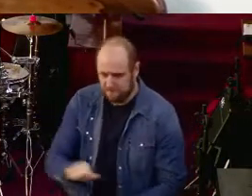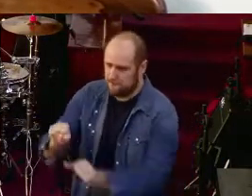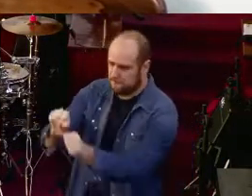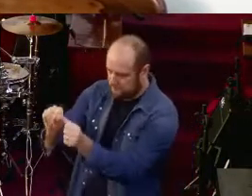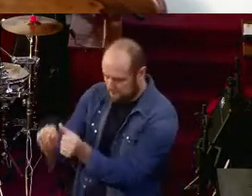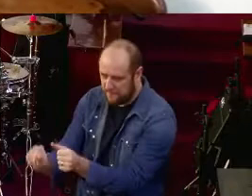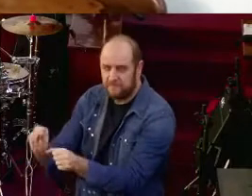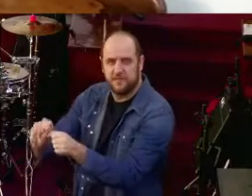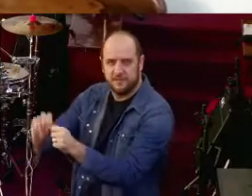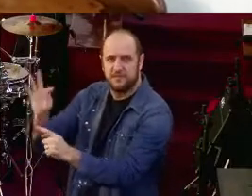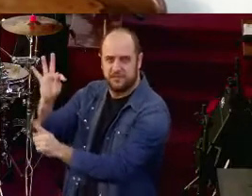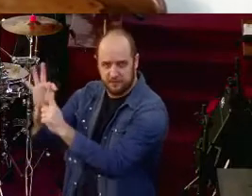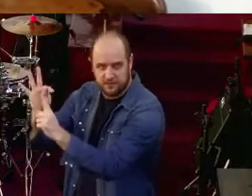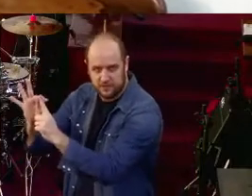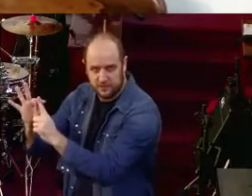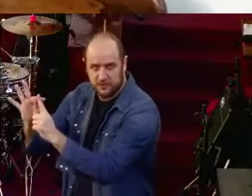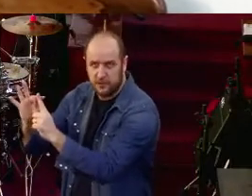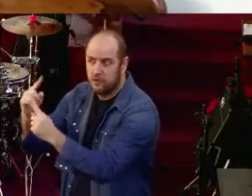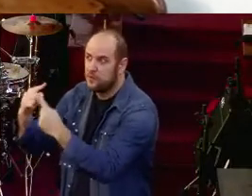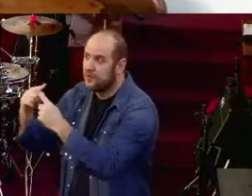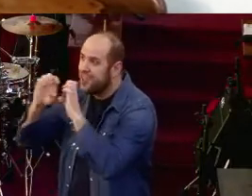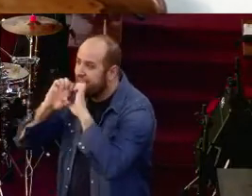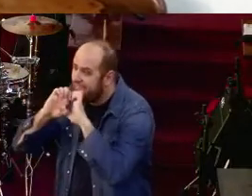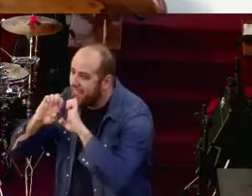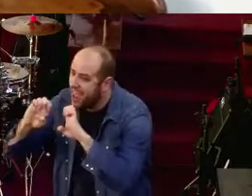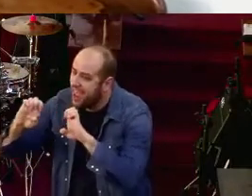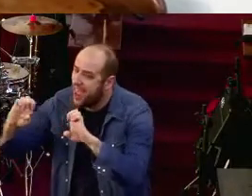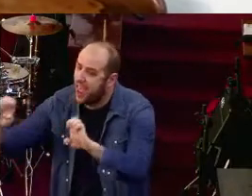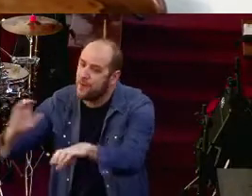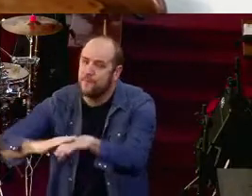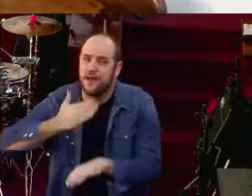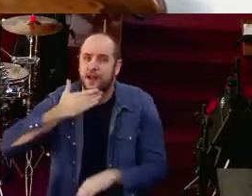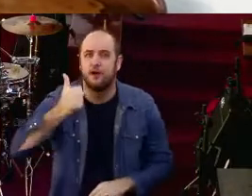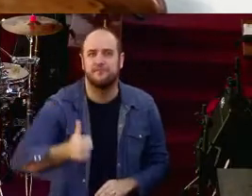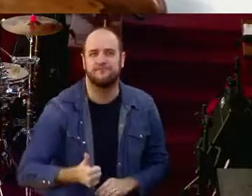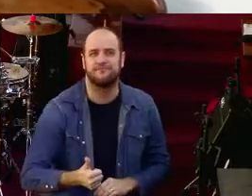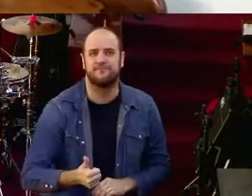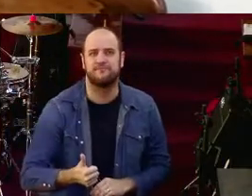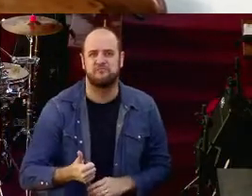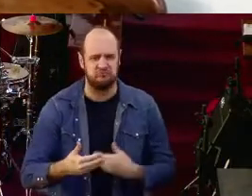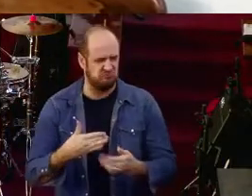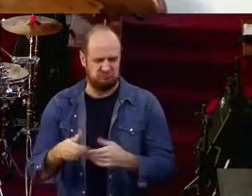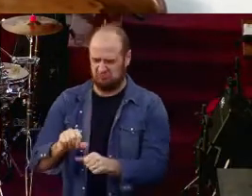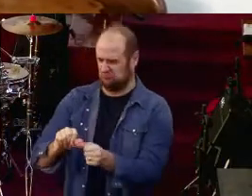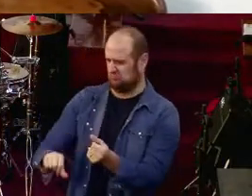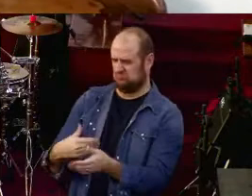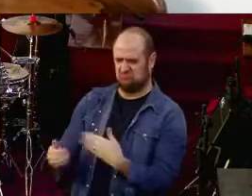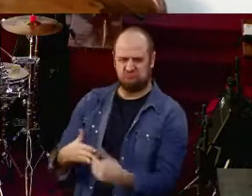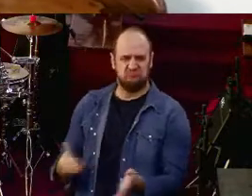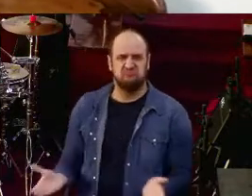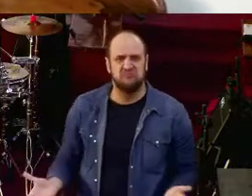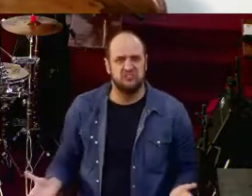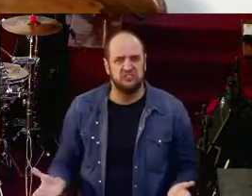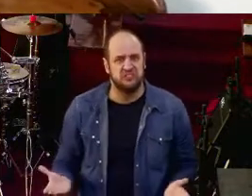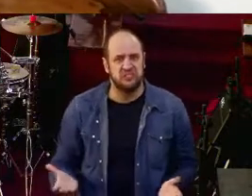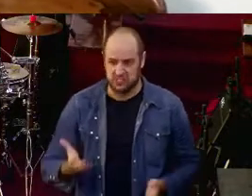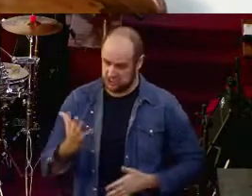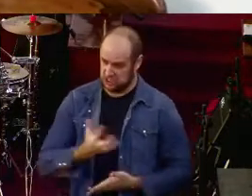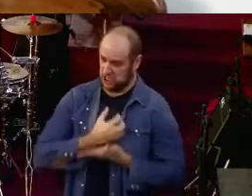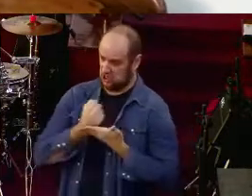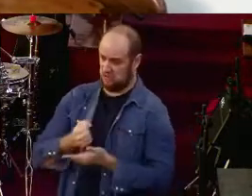evangelização é mais importante. Não tem nenhuma importância mais a circuncisão. Não salvará